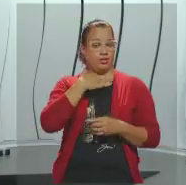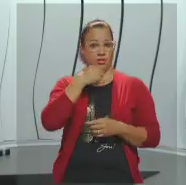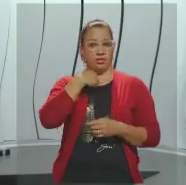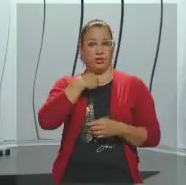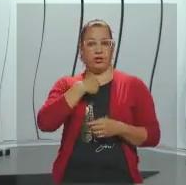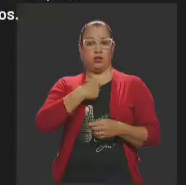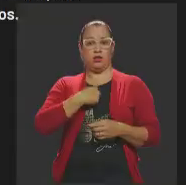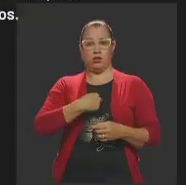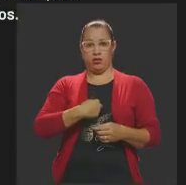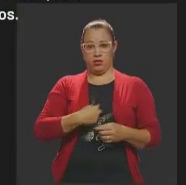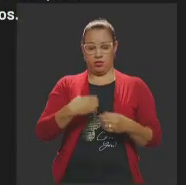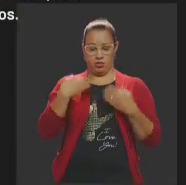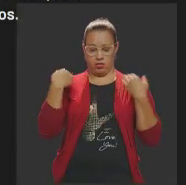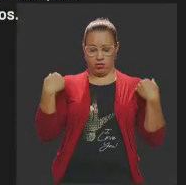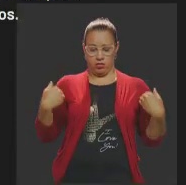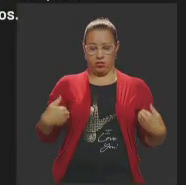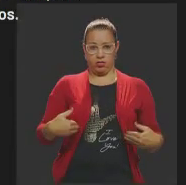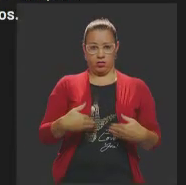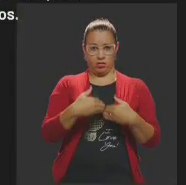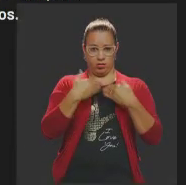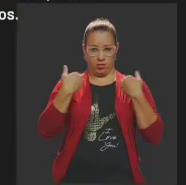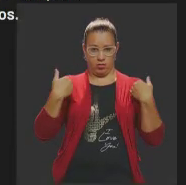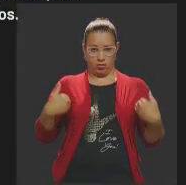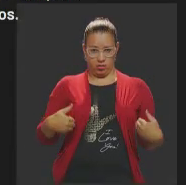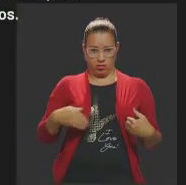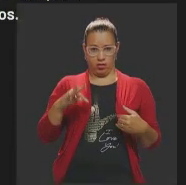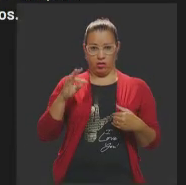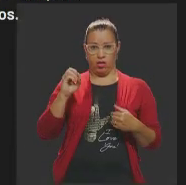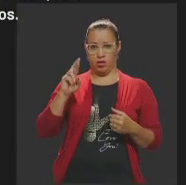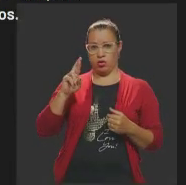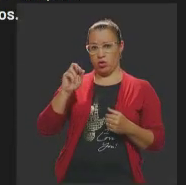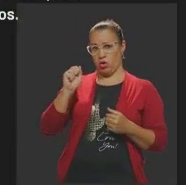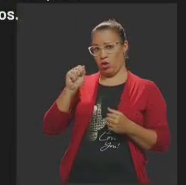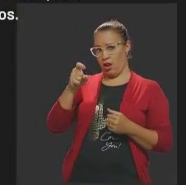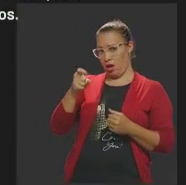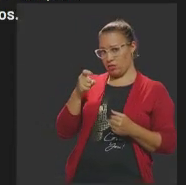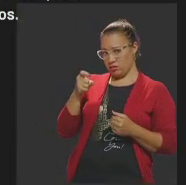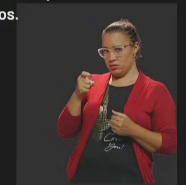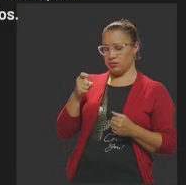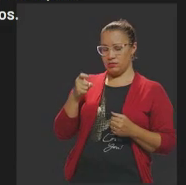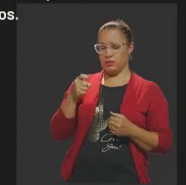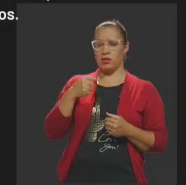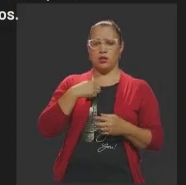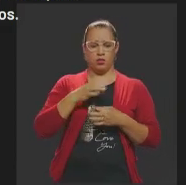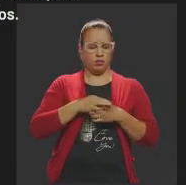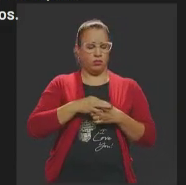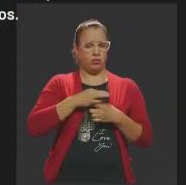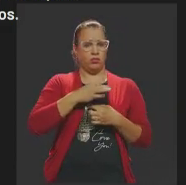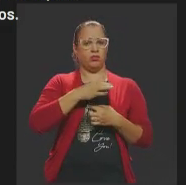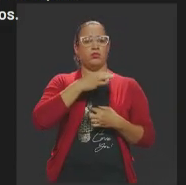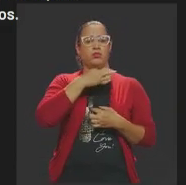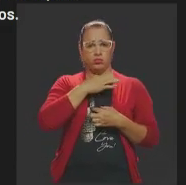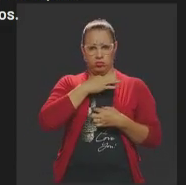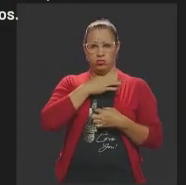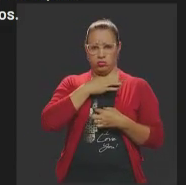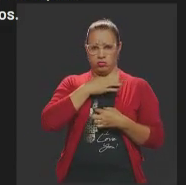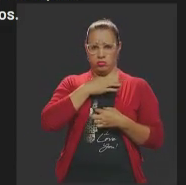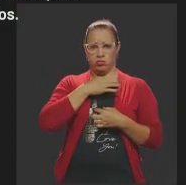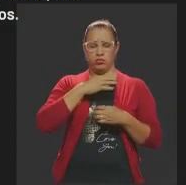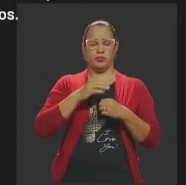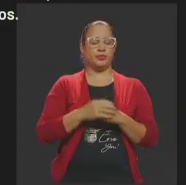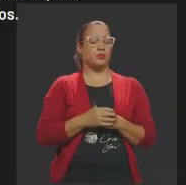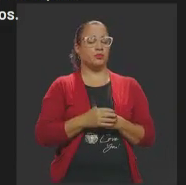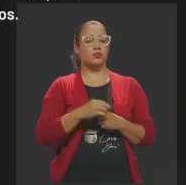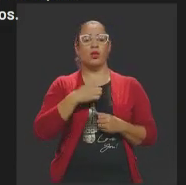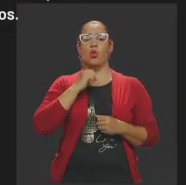aqui da nossa caixa torácica. E a traqueia é um tubo com paredes reforçadas com anéis cartilaginosos.